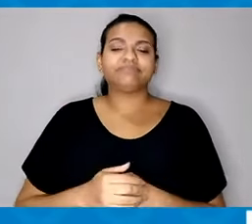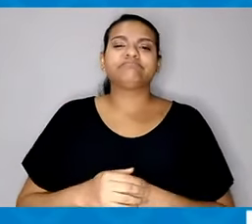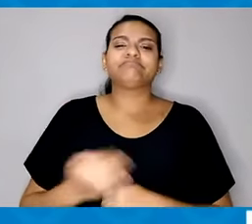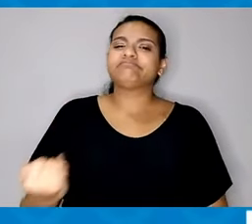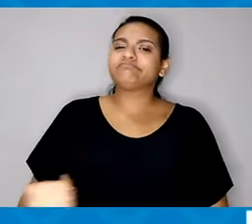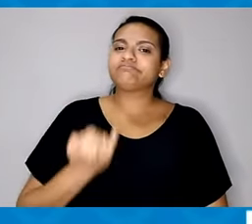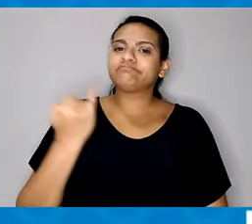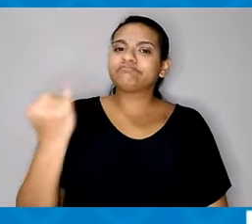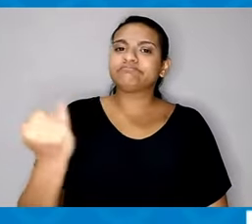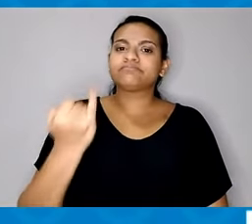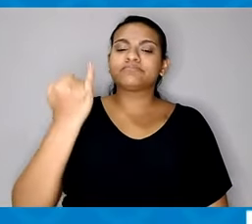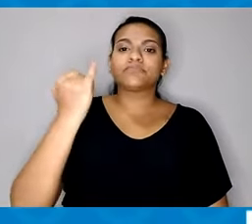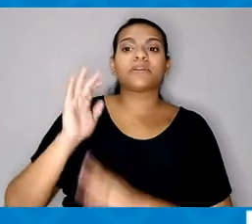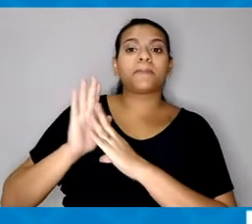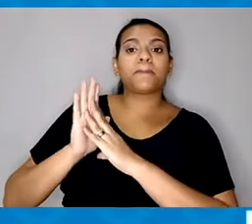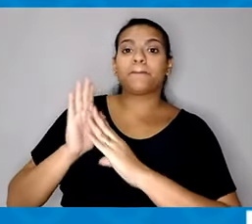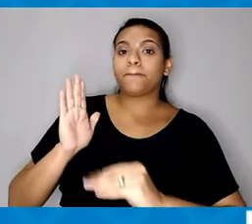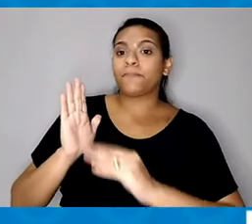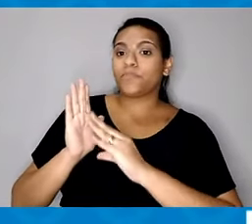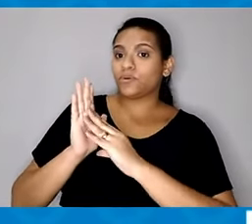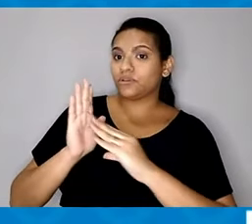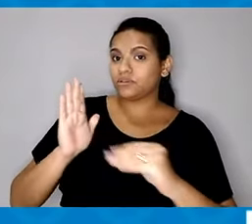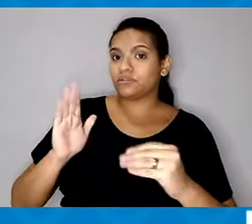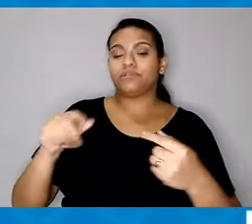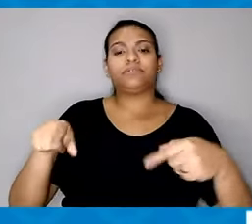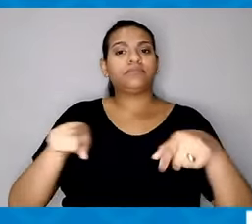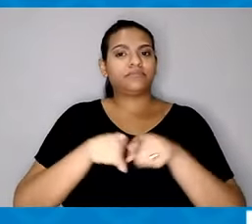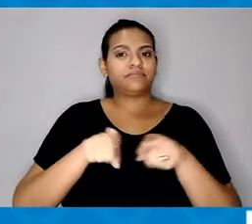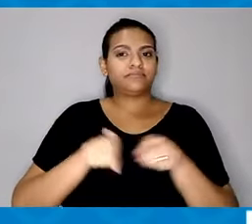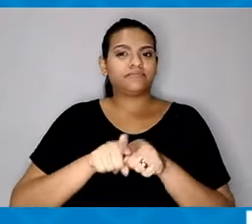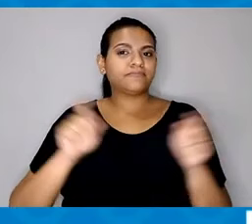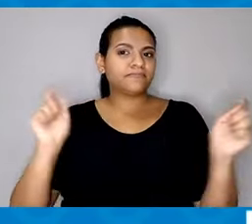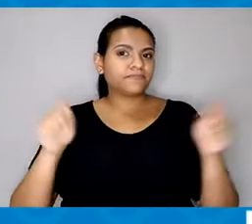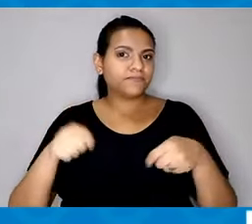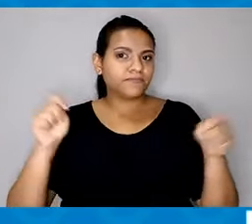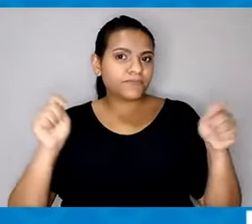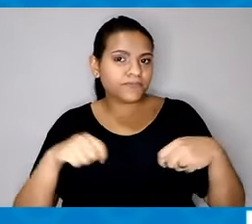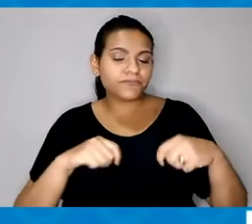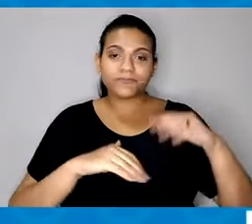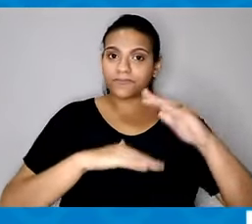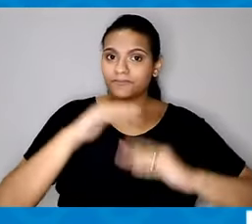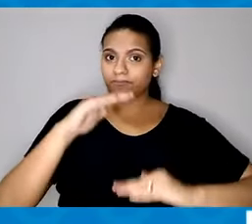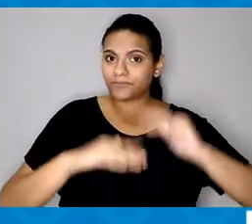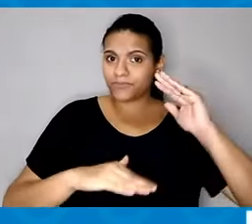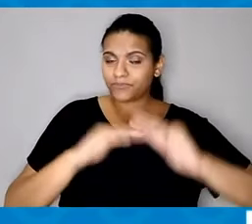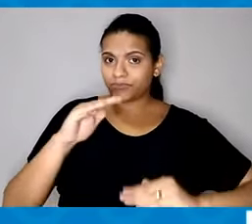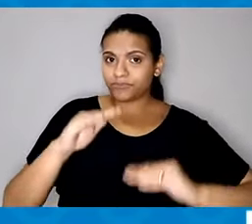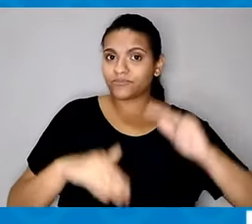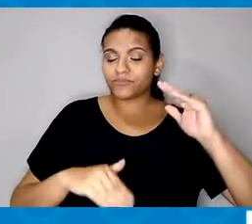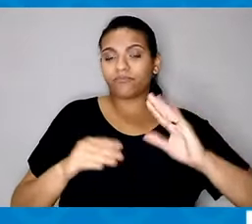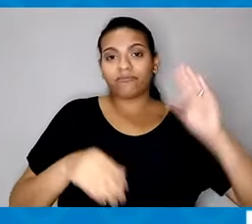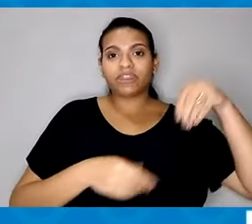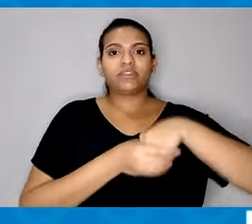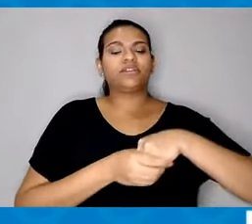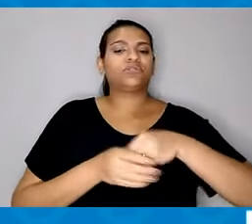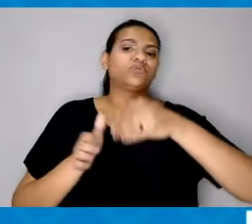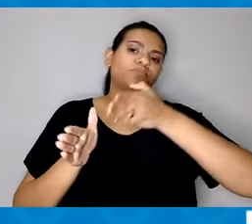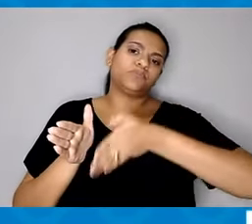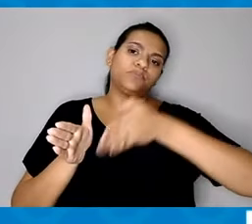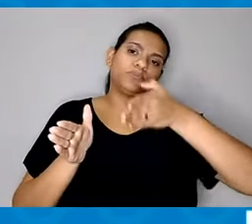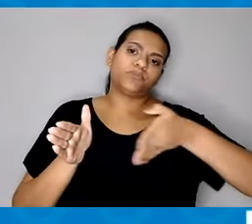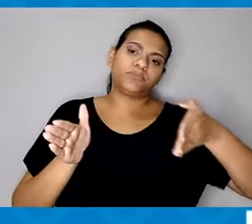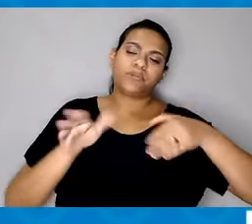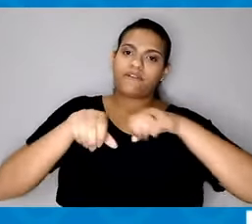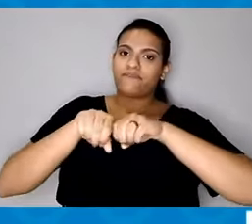construção, e das competências e das habilidades que estão inerentes a esse processo de formação, né? E com